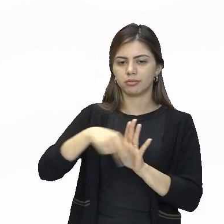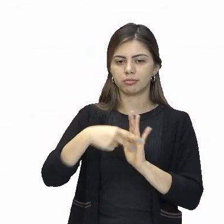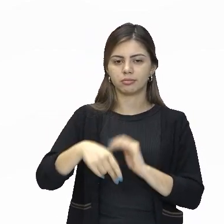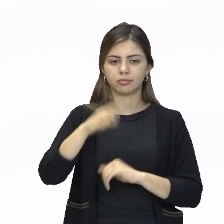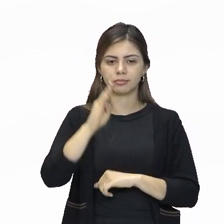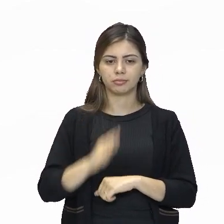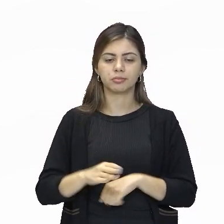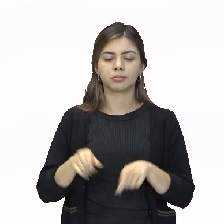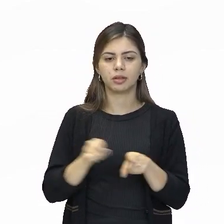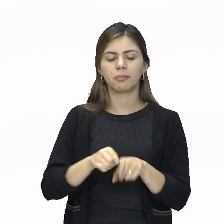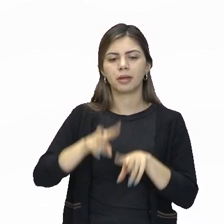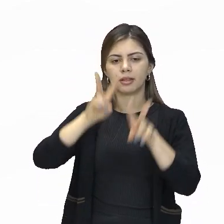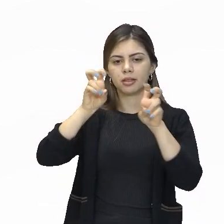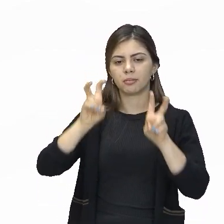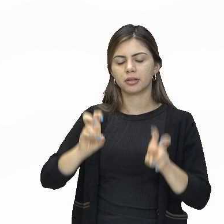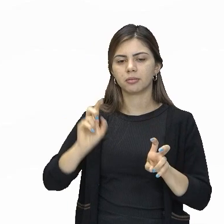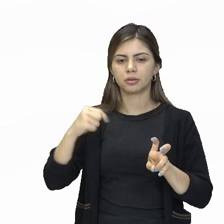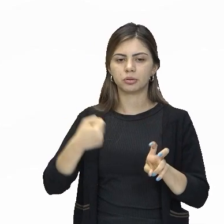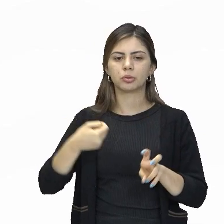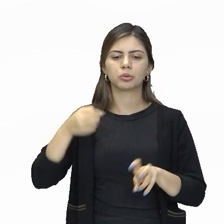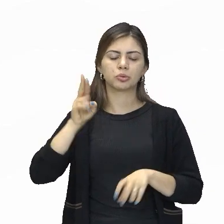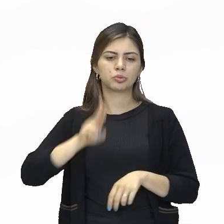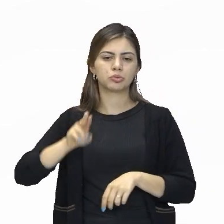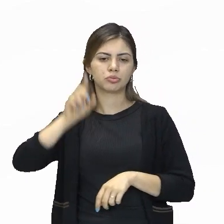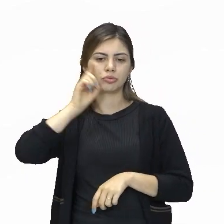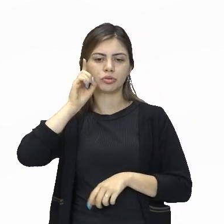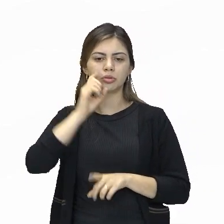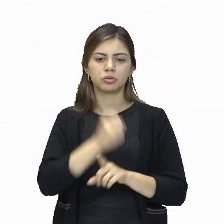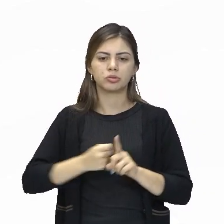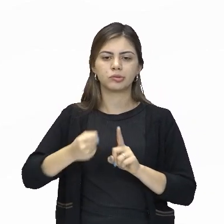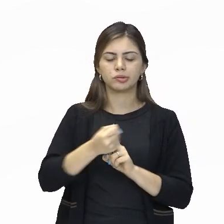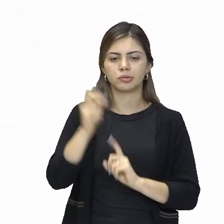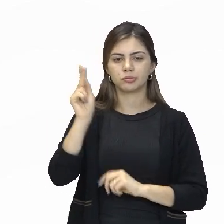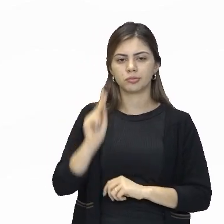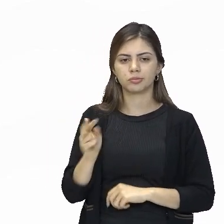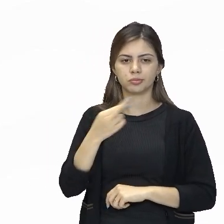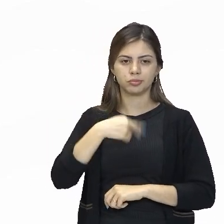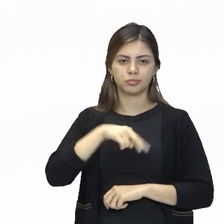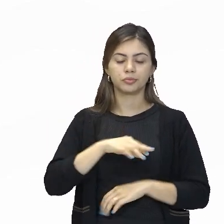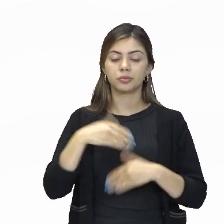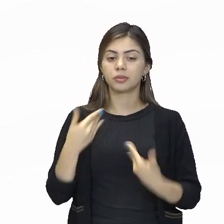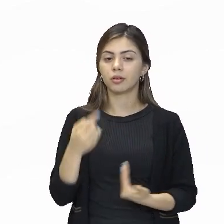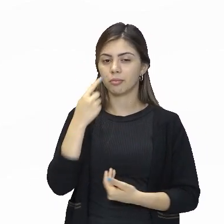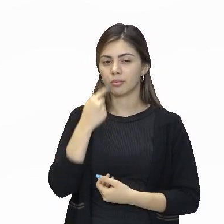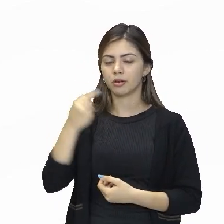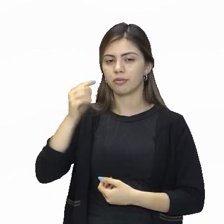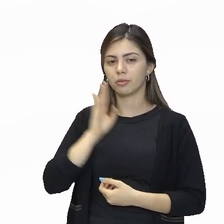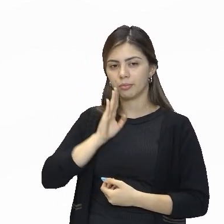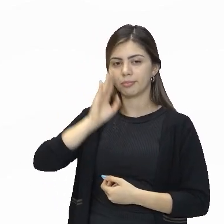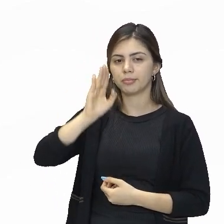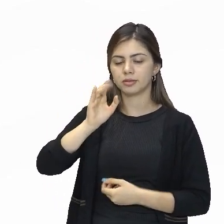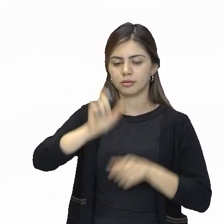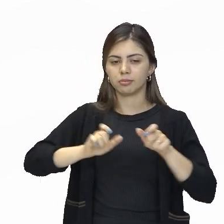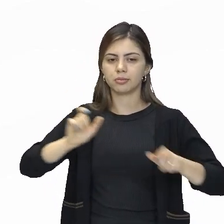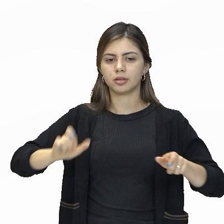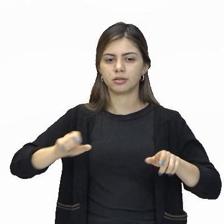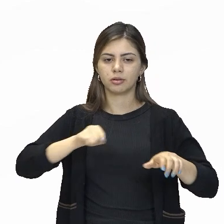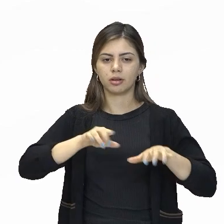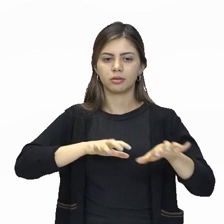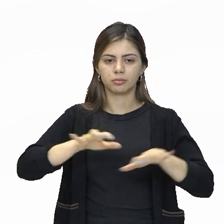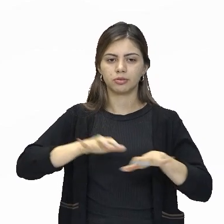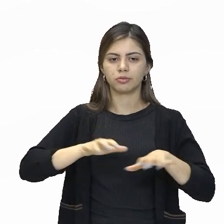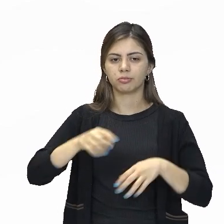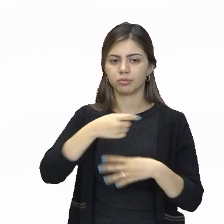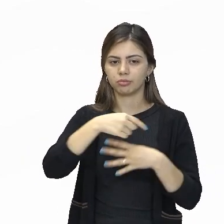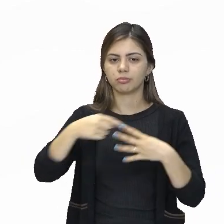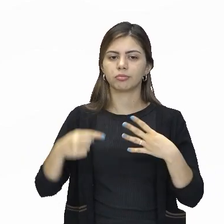do cotidiano, social, histórico e religiosa. Vamos agora verificar quem são os principais autores desse movimento. Carlos Drummond